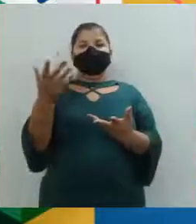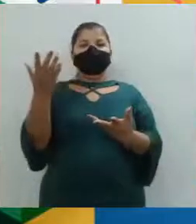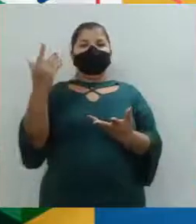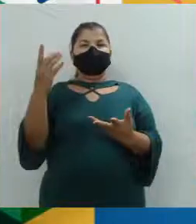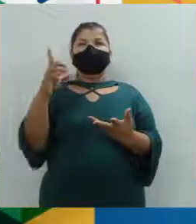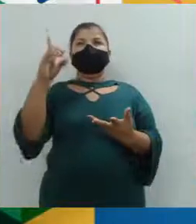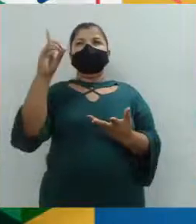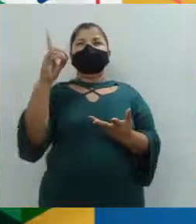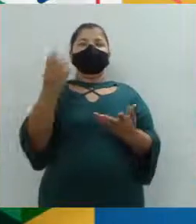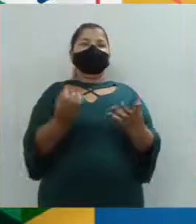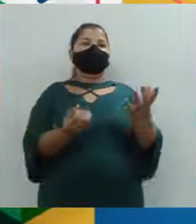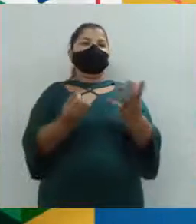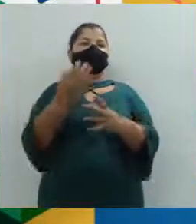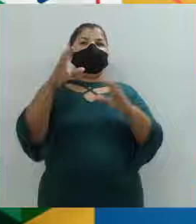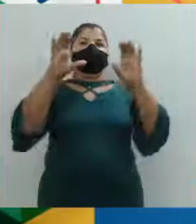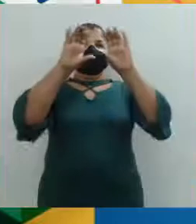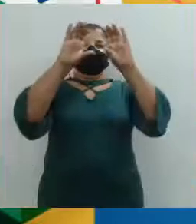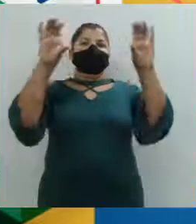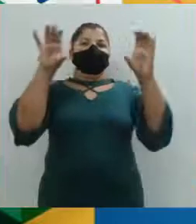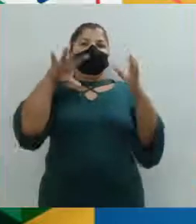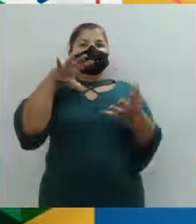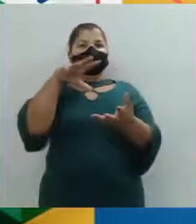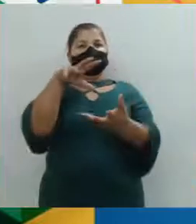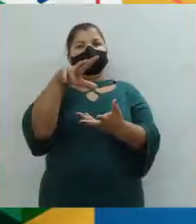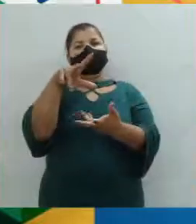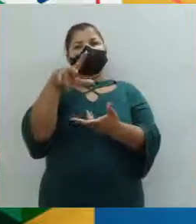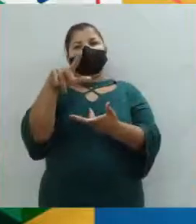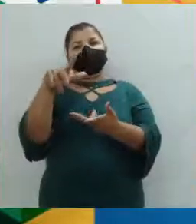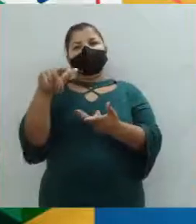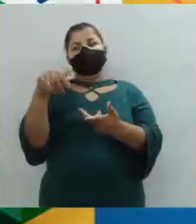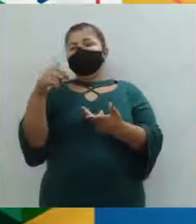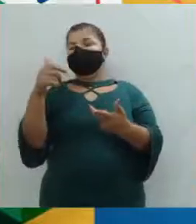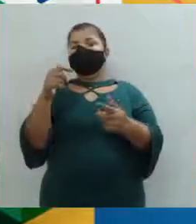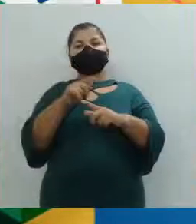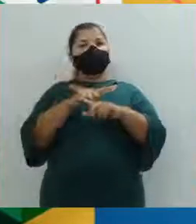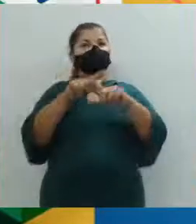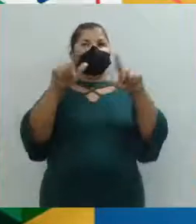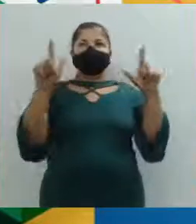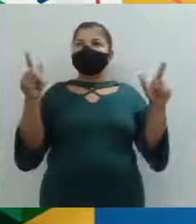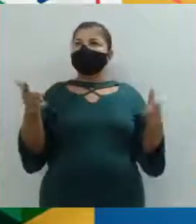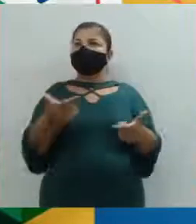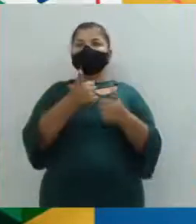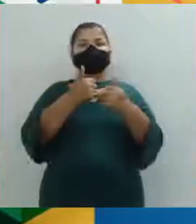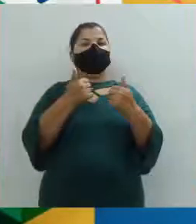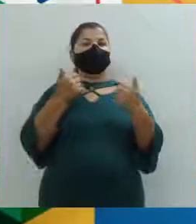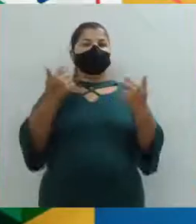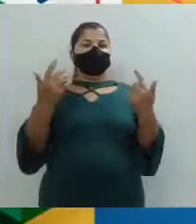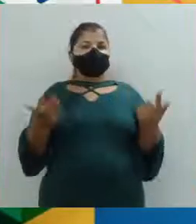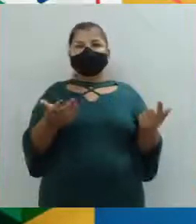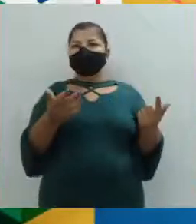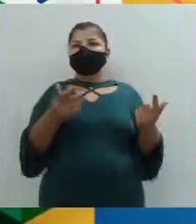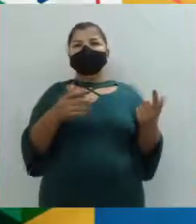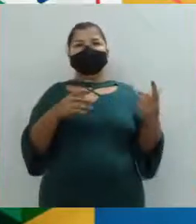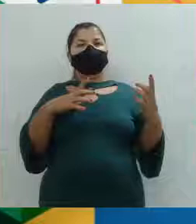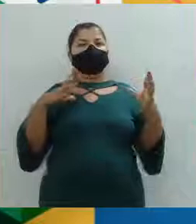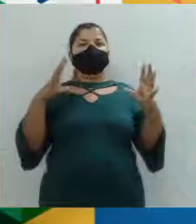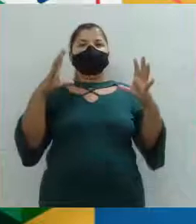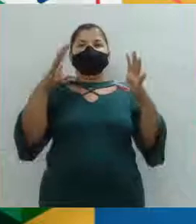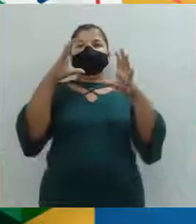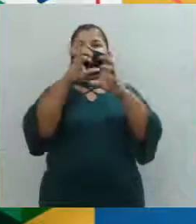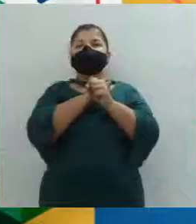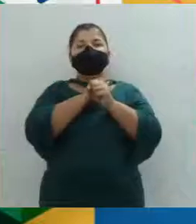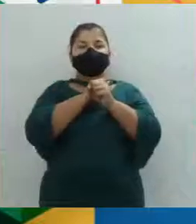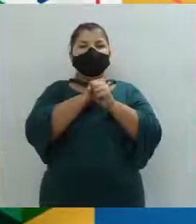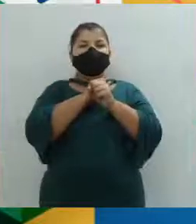criou Deus o céu e a terra. E a terra era sem forma e vazia, e havia trevas sobre a face